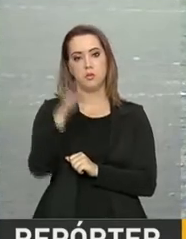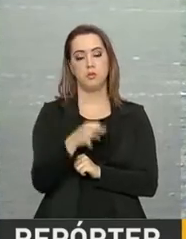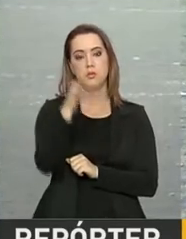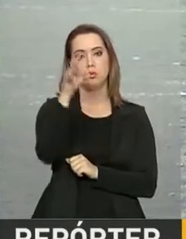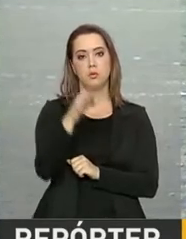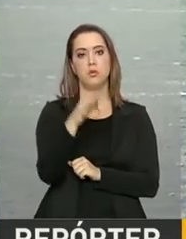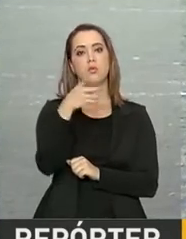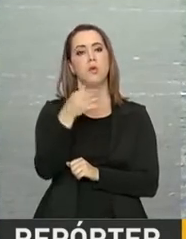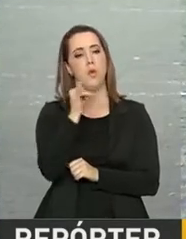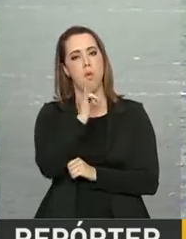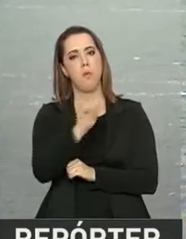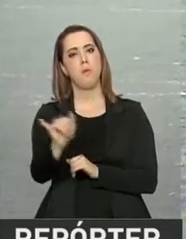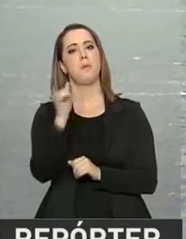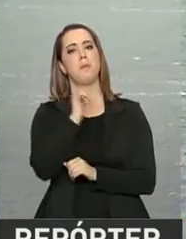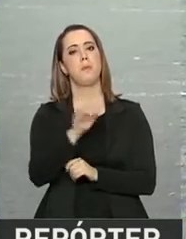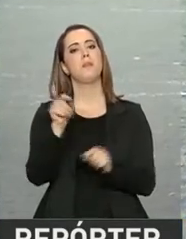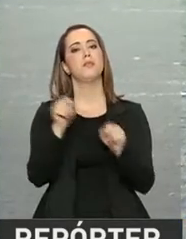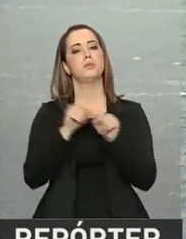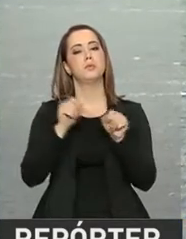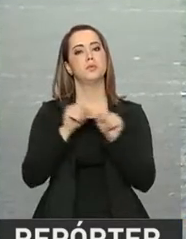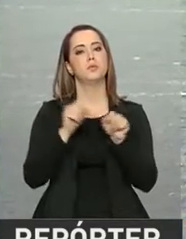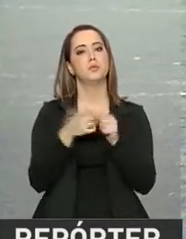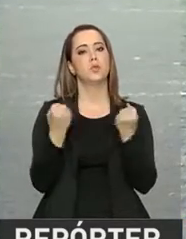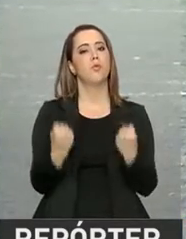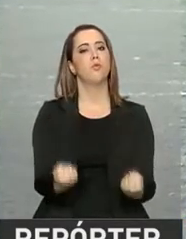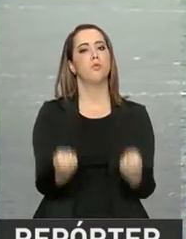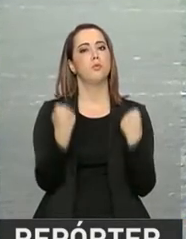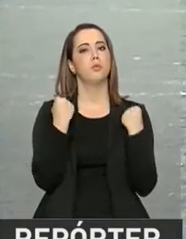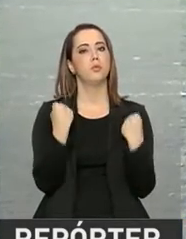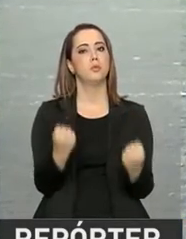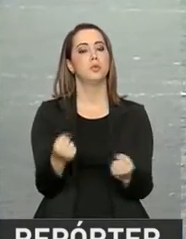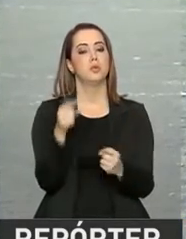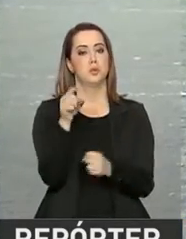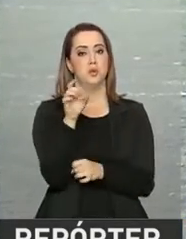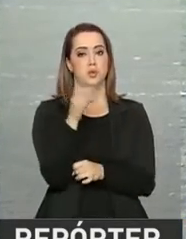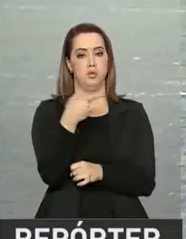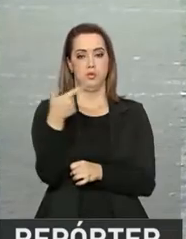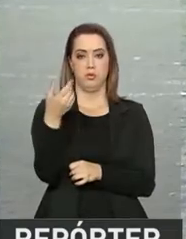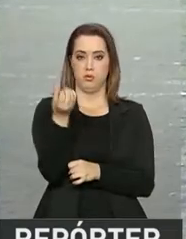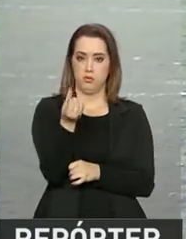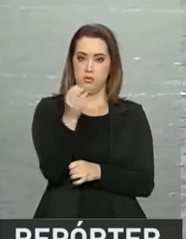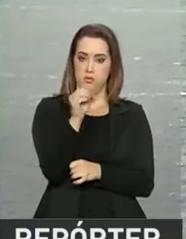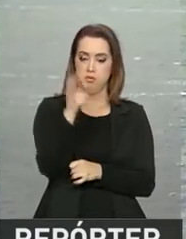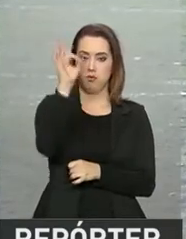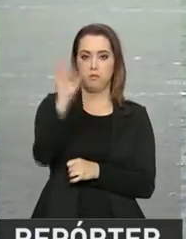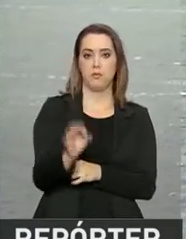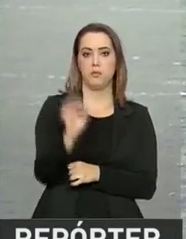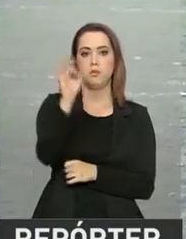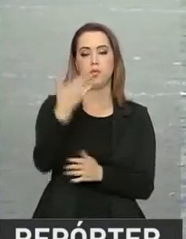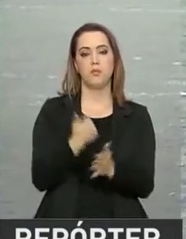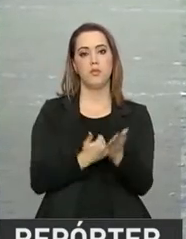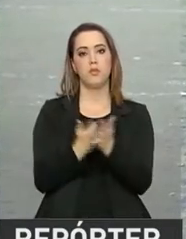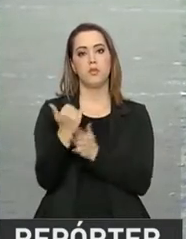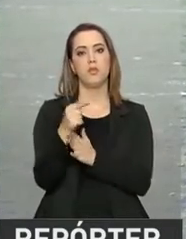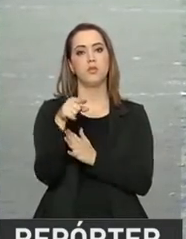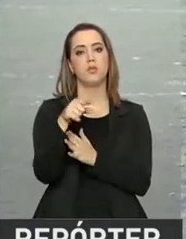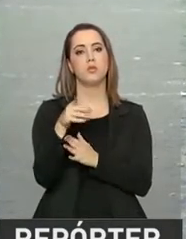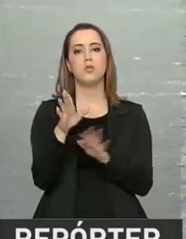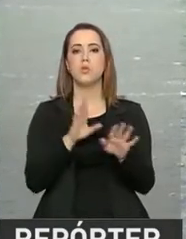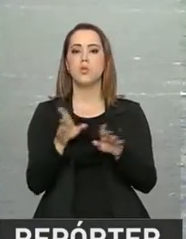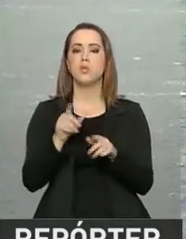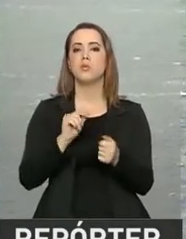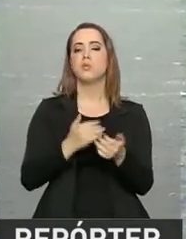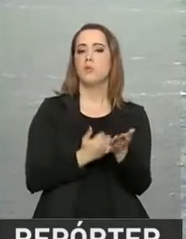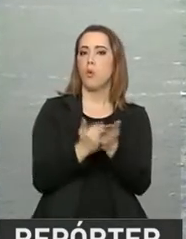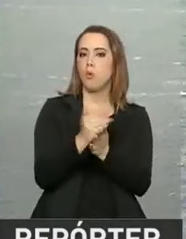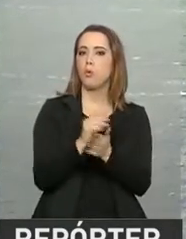brasileiros que declararam praticar alguma atividade física em 2013, 60% começaram a prática pelo